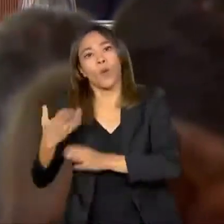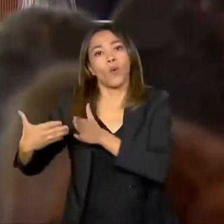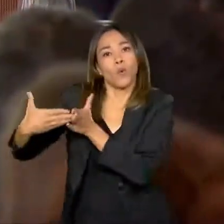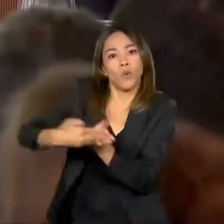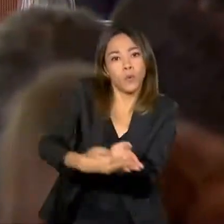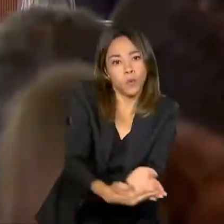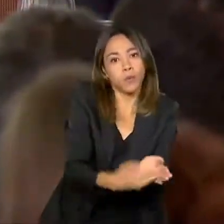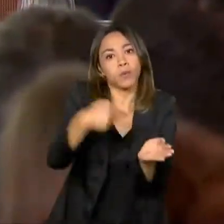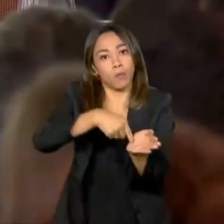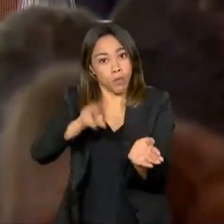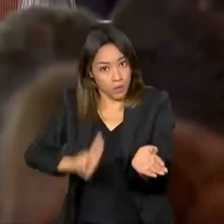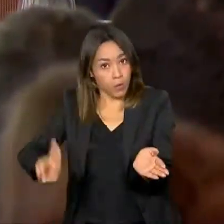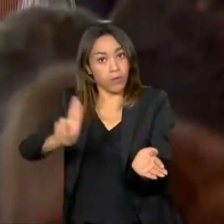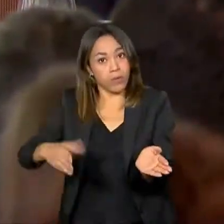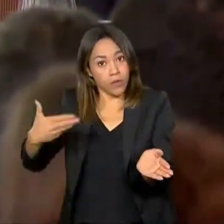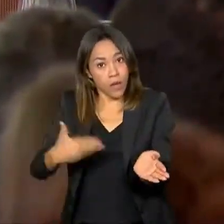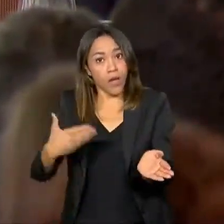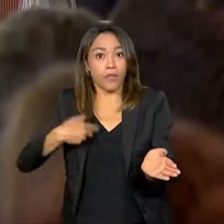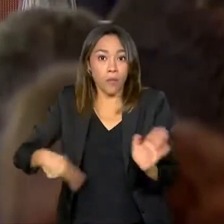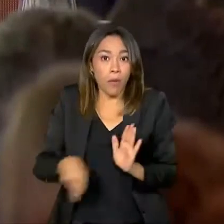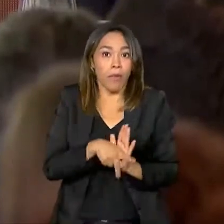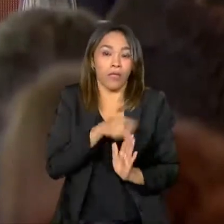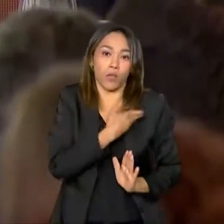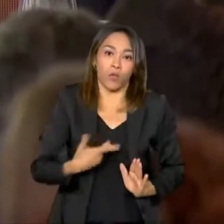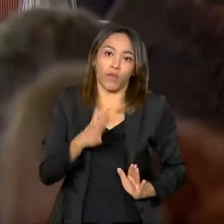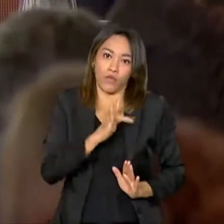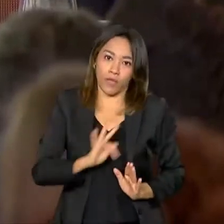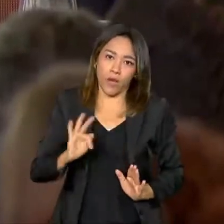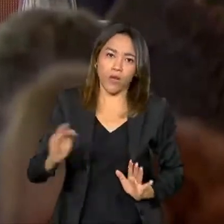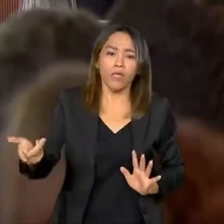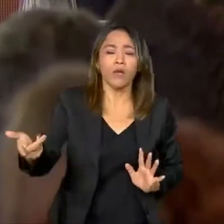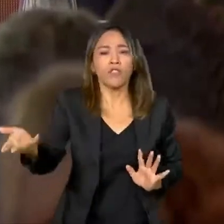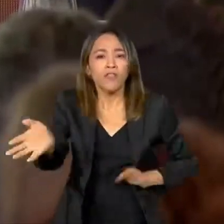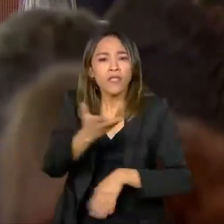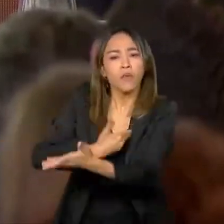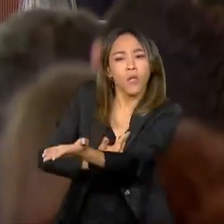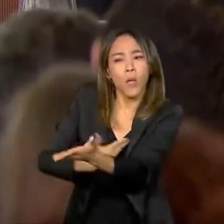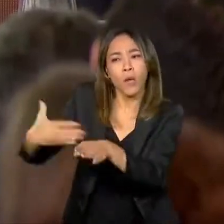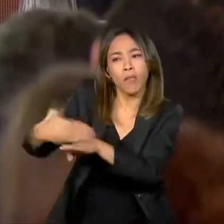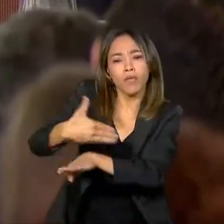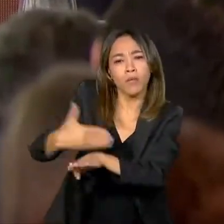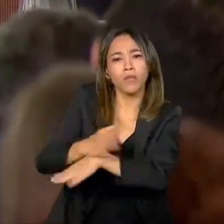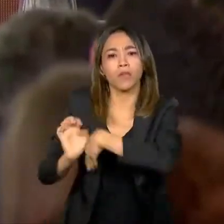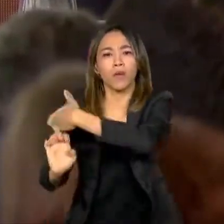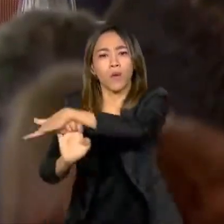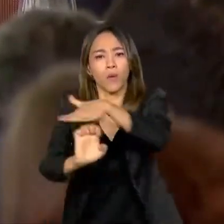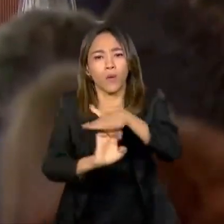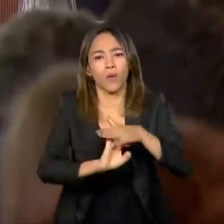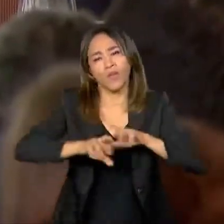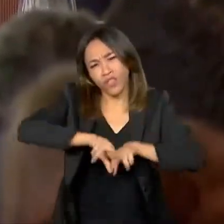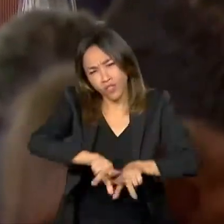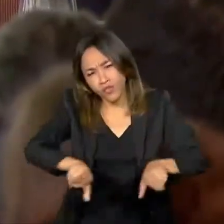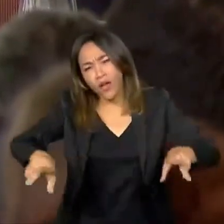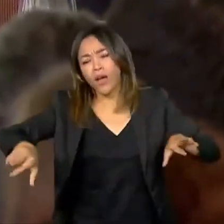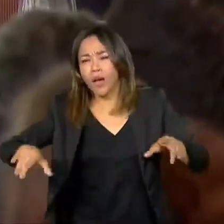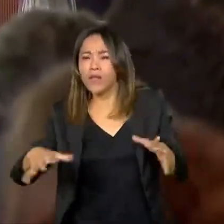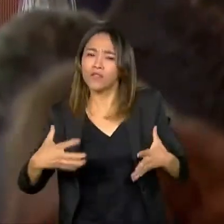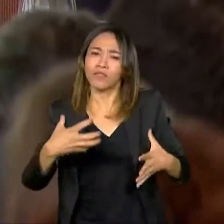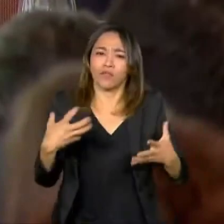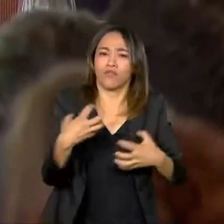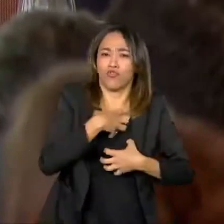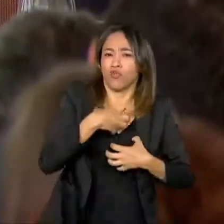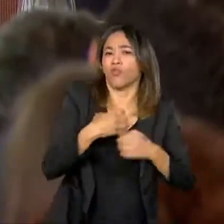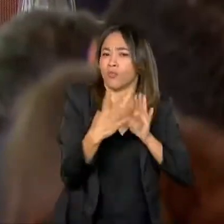utilizar patrimônio podem ser em terreno da União então a gente terá a participação do setor privado em diversas formas mas talvez o mais o mais